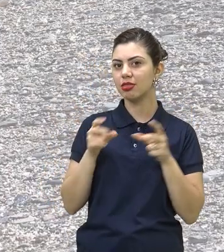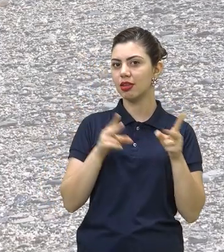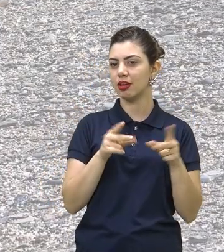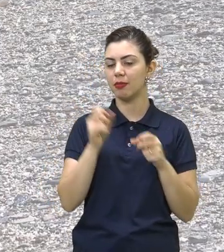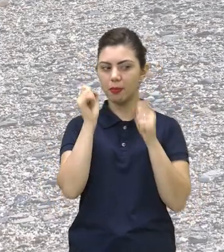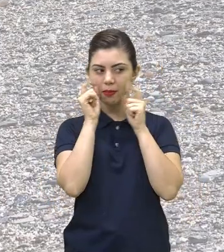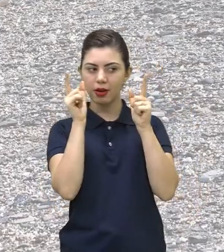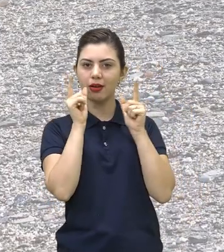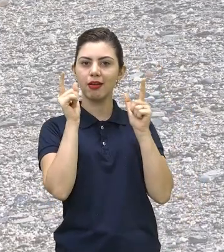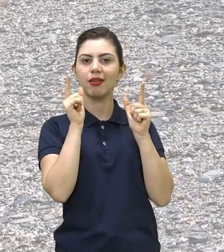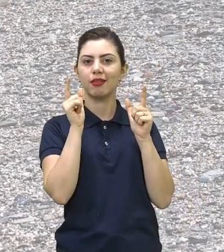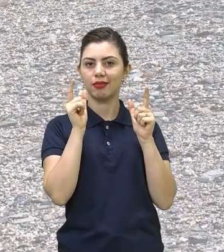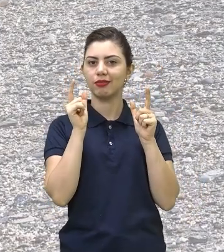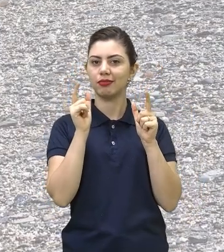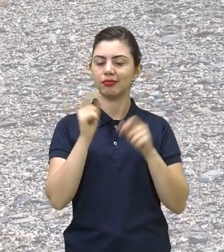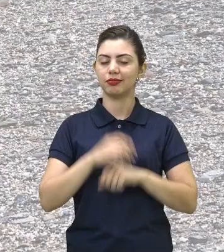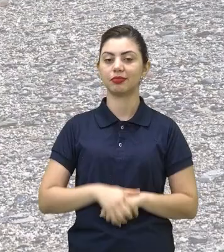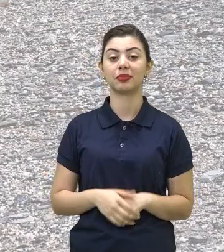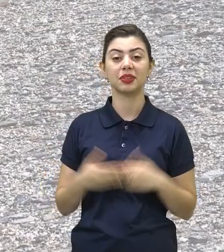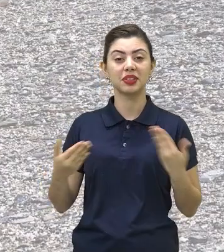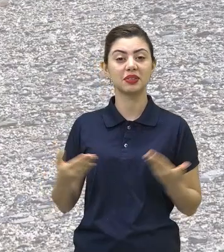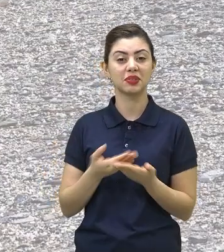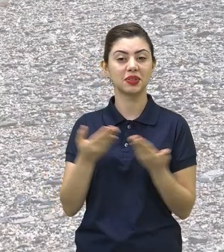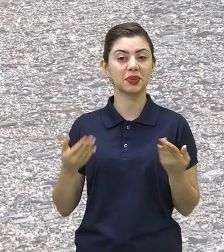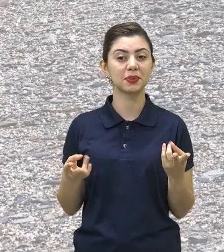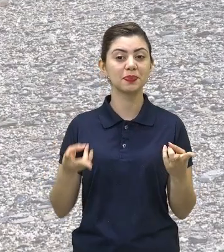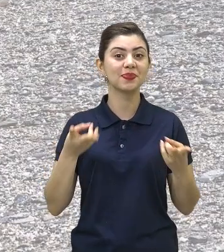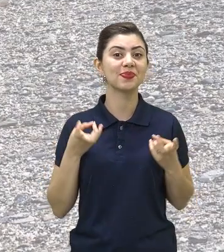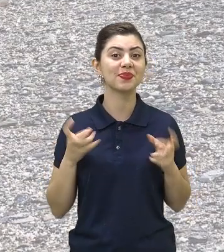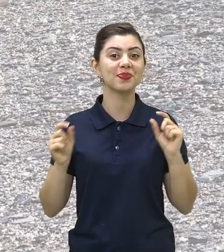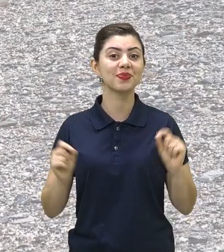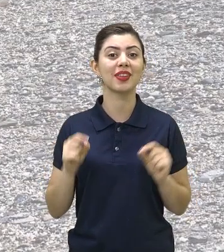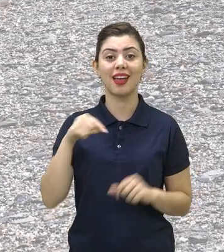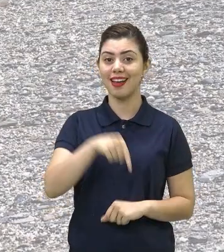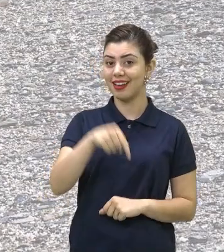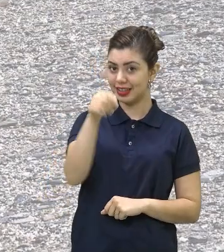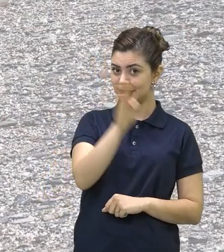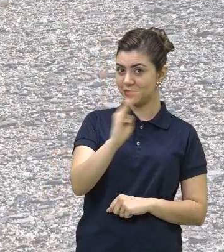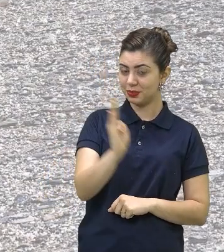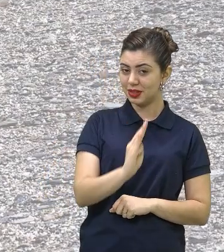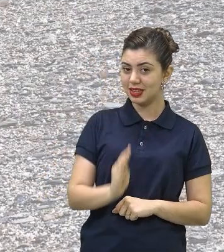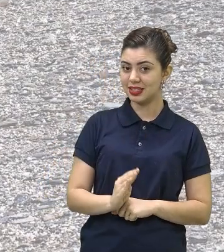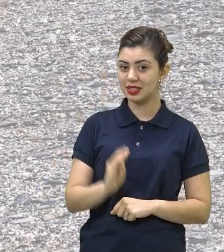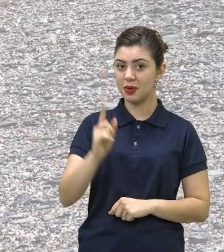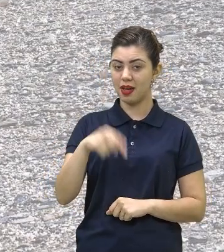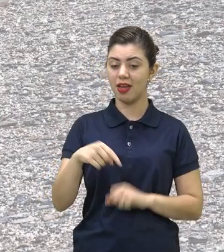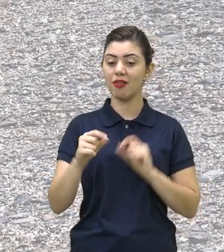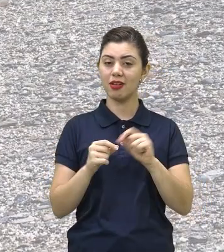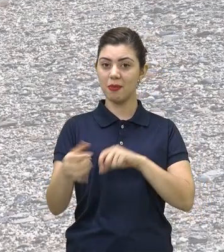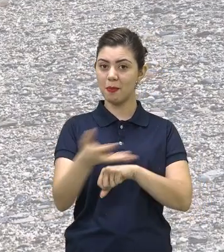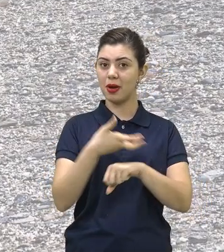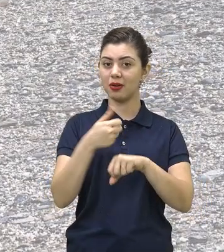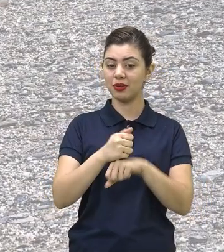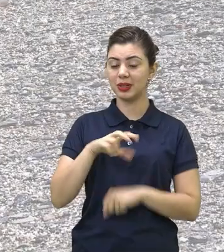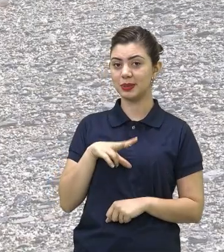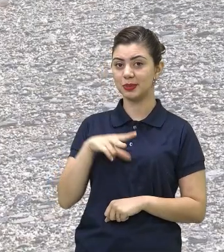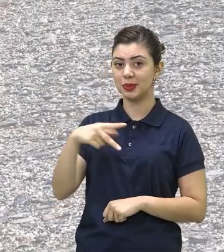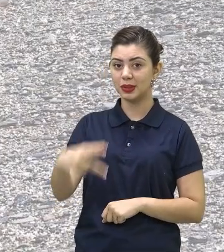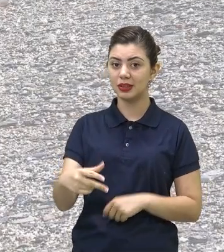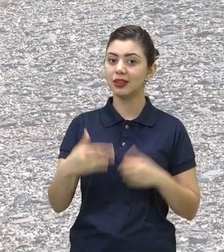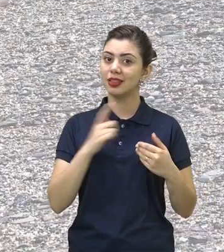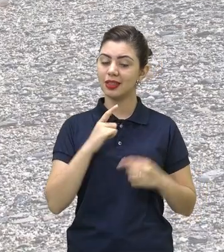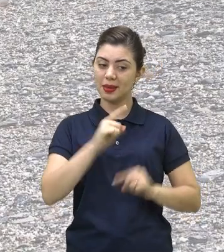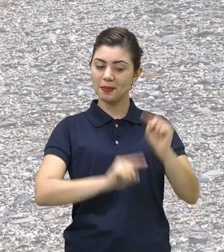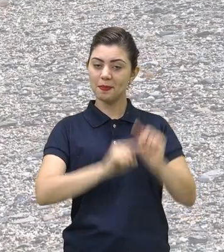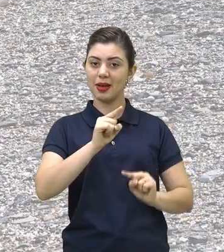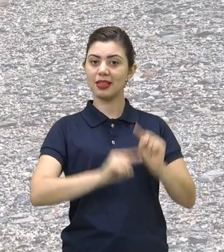na Europa. Então perceba comigo que o Brasil, enquanto uma colônia portuguesa, tem produtos